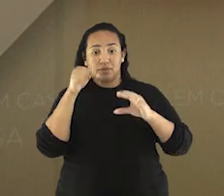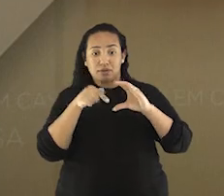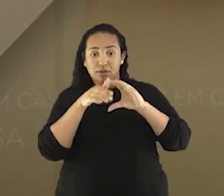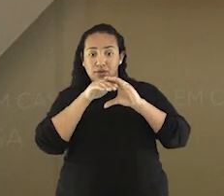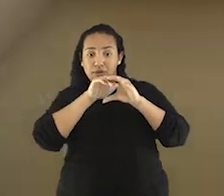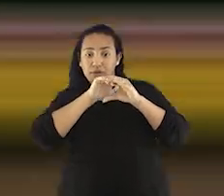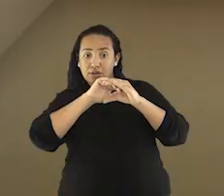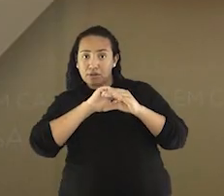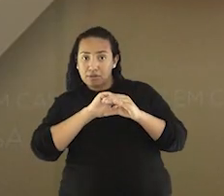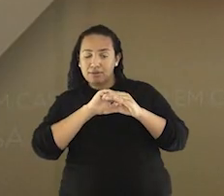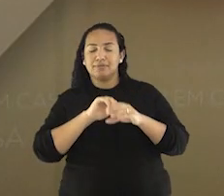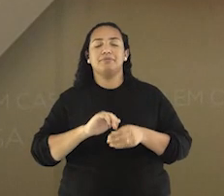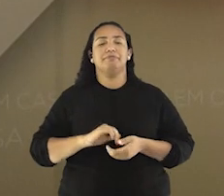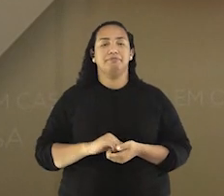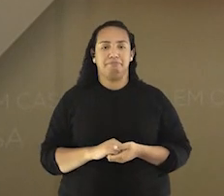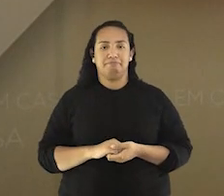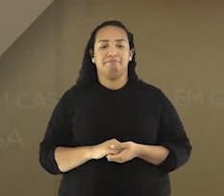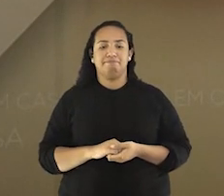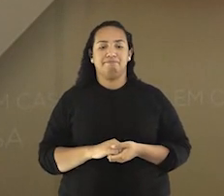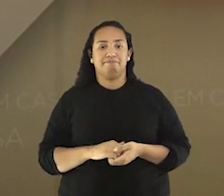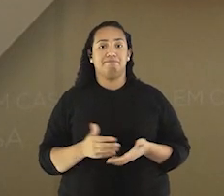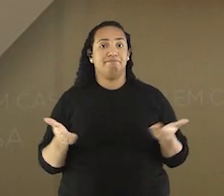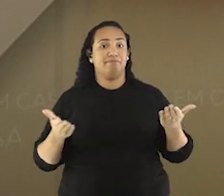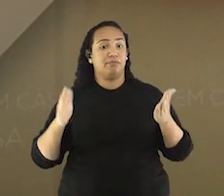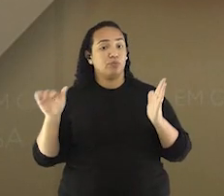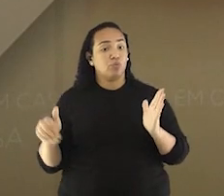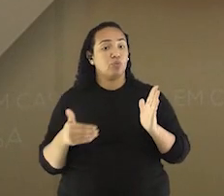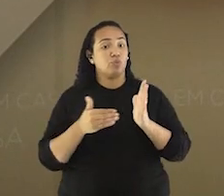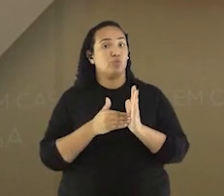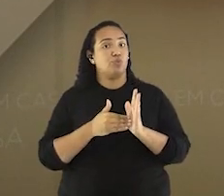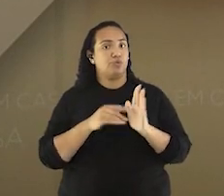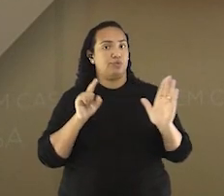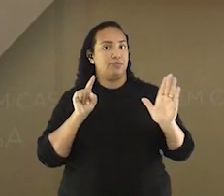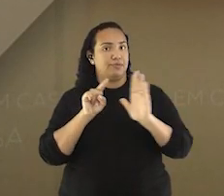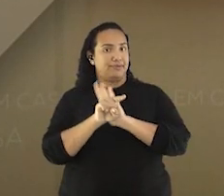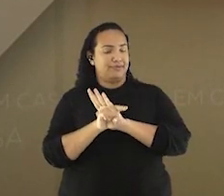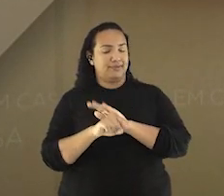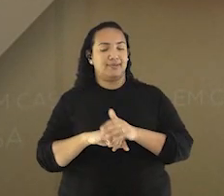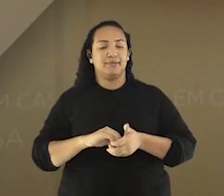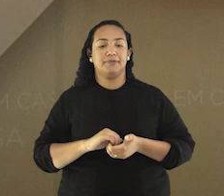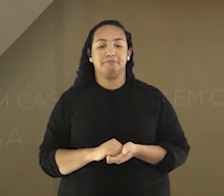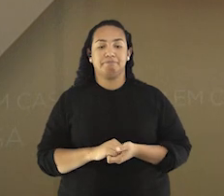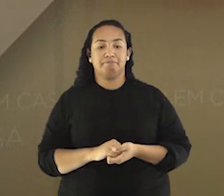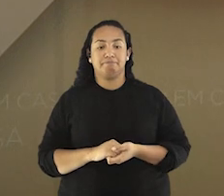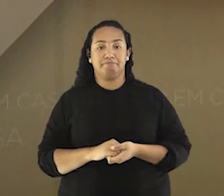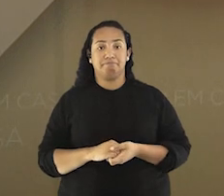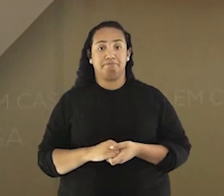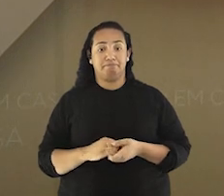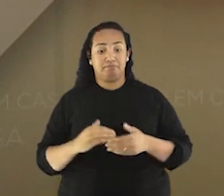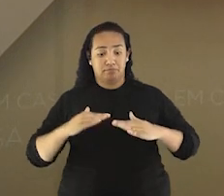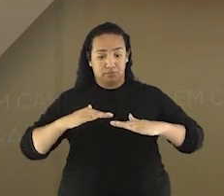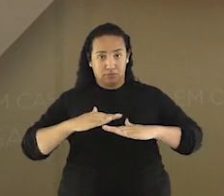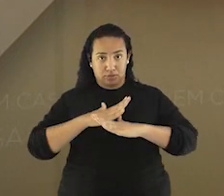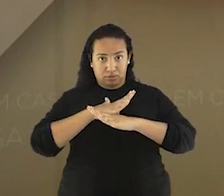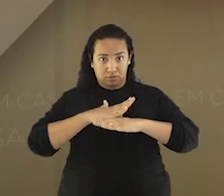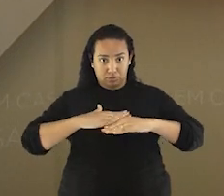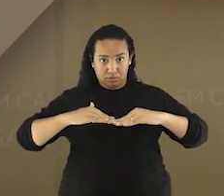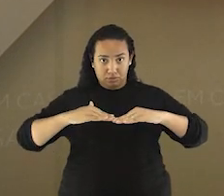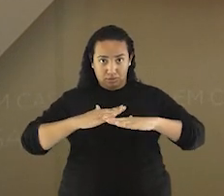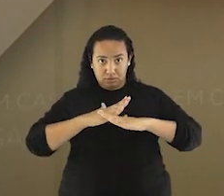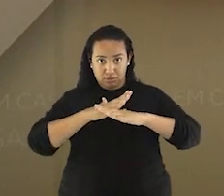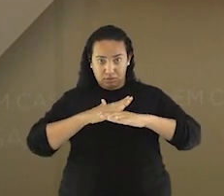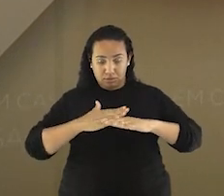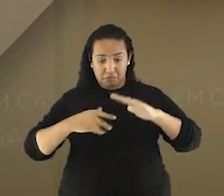do planeta Terra. Vamos então para a nossa última questão. As placas tectônicas são blocos formados pela